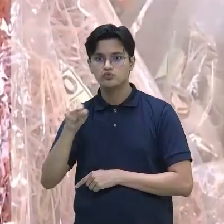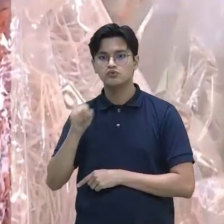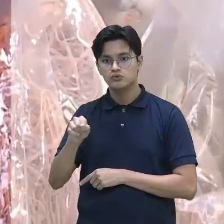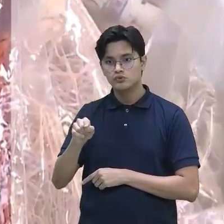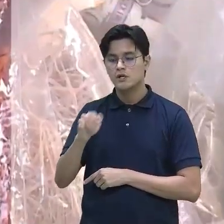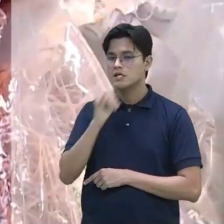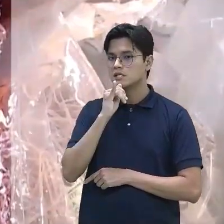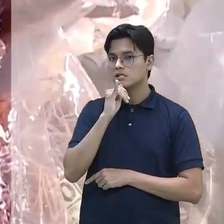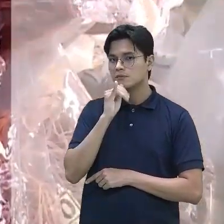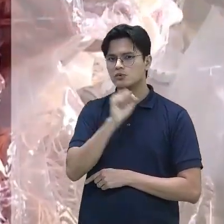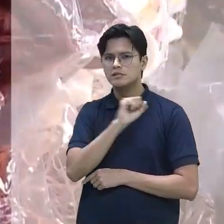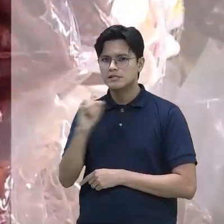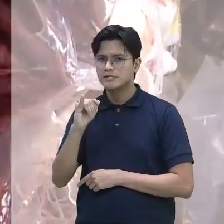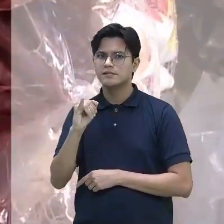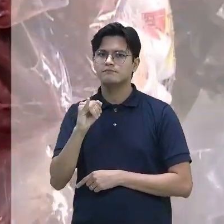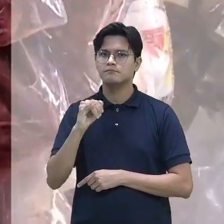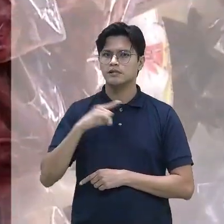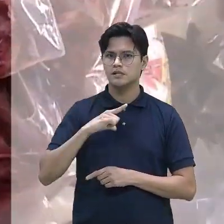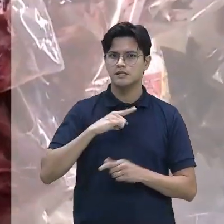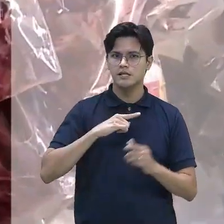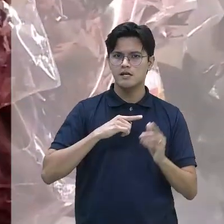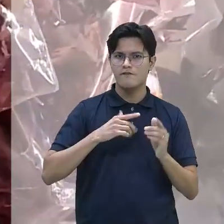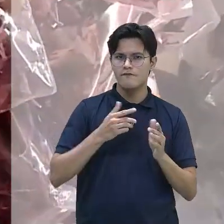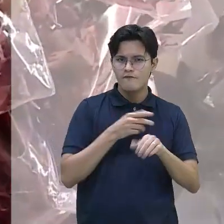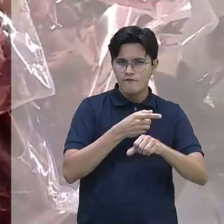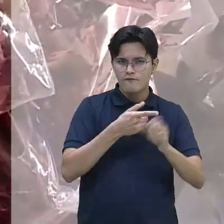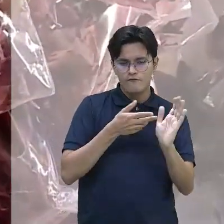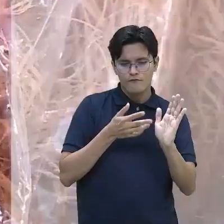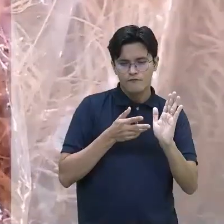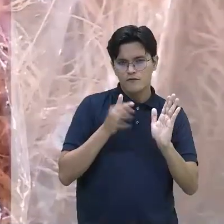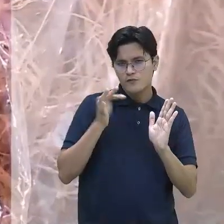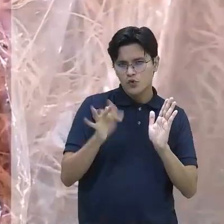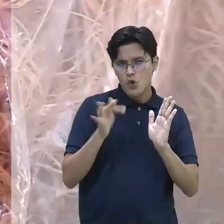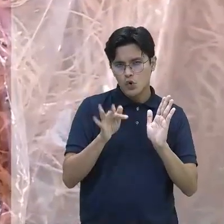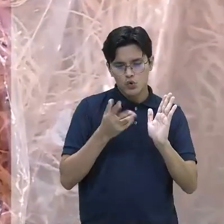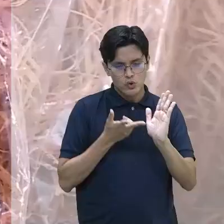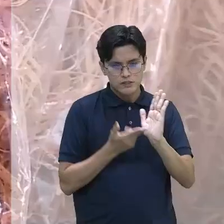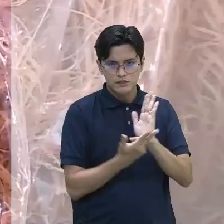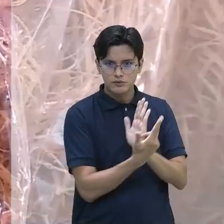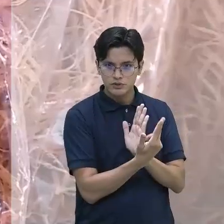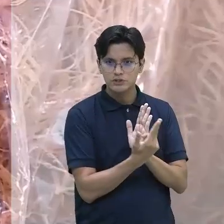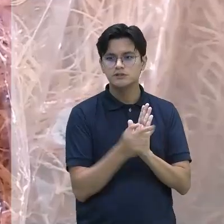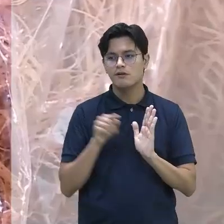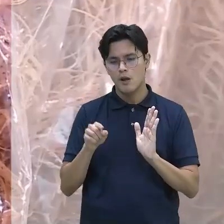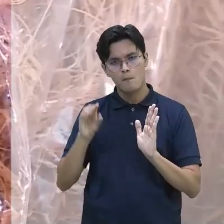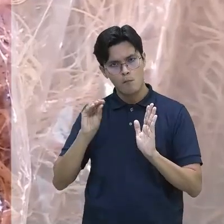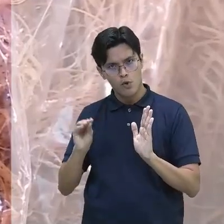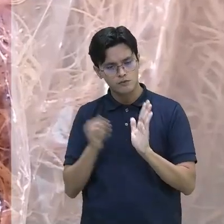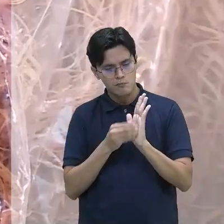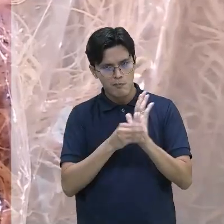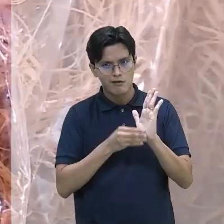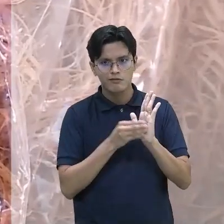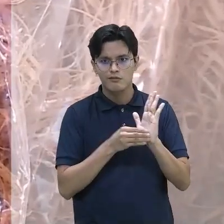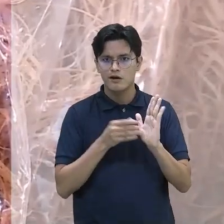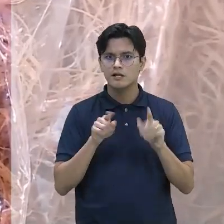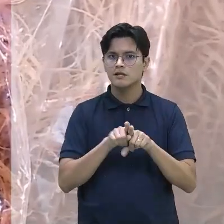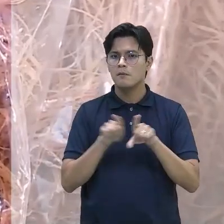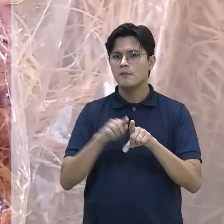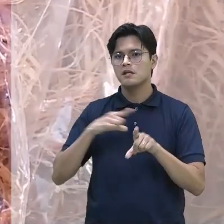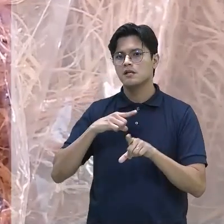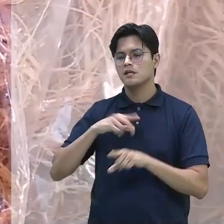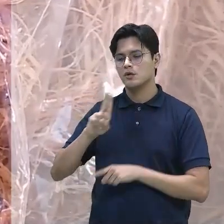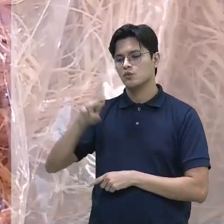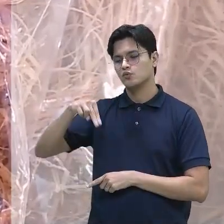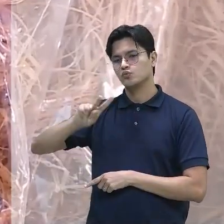cirurgia. Né? Temos a unha de gato, que ele serve para aumentar a imunidade, para não deixar a pessoa com a imunidade